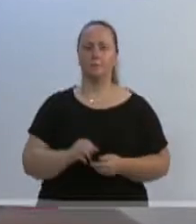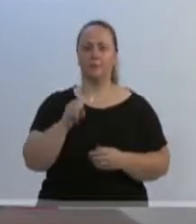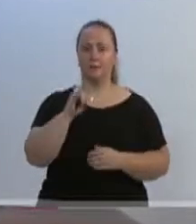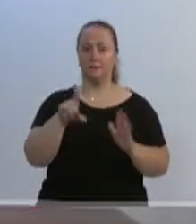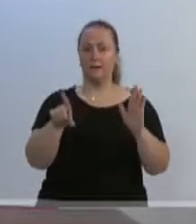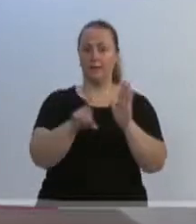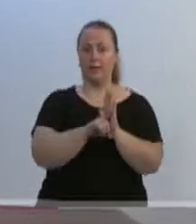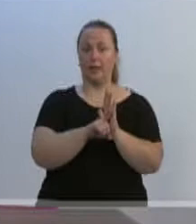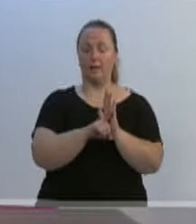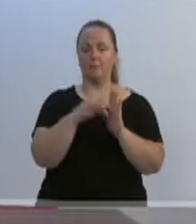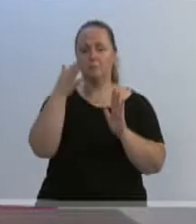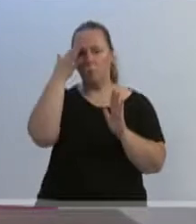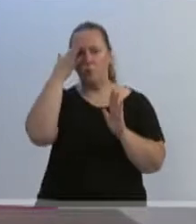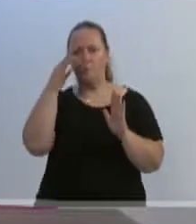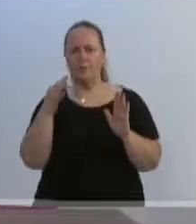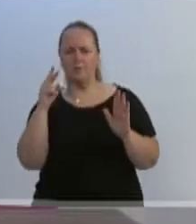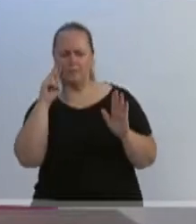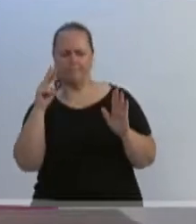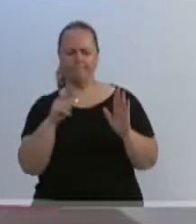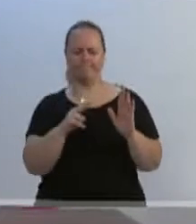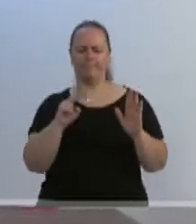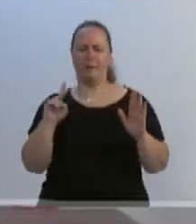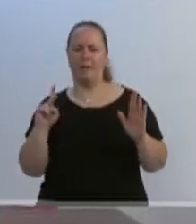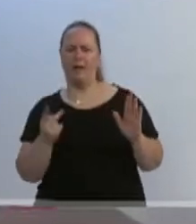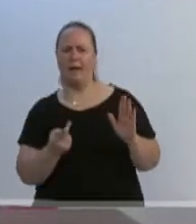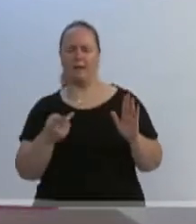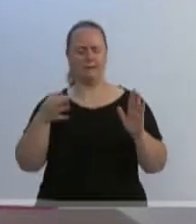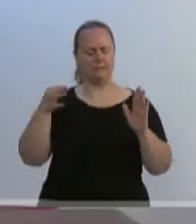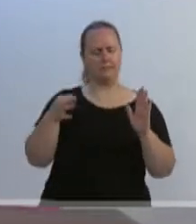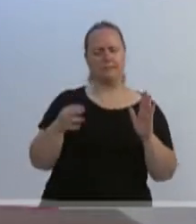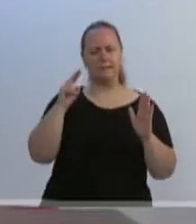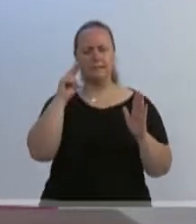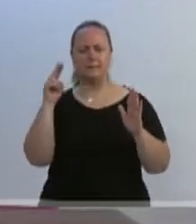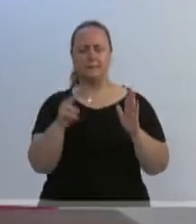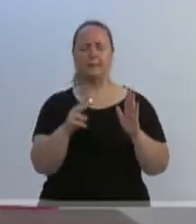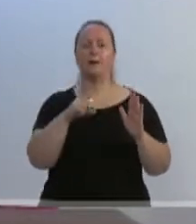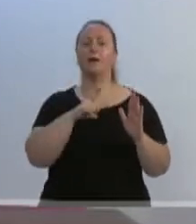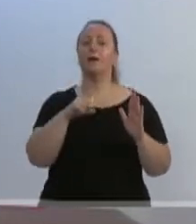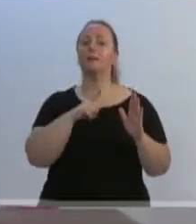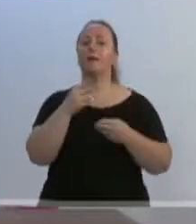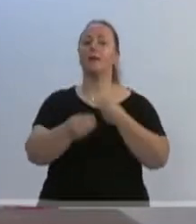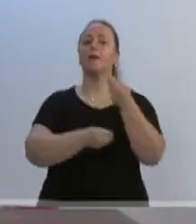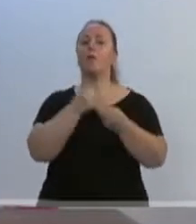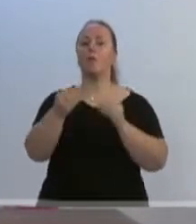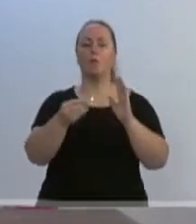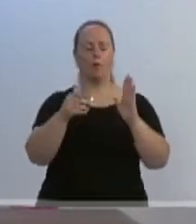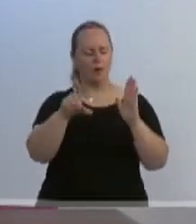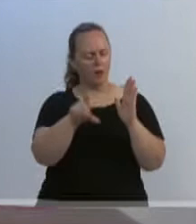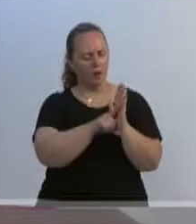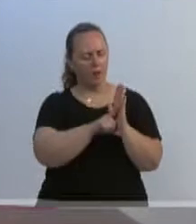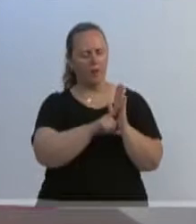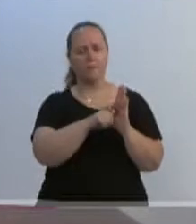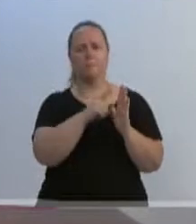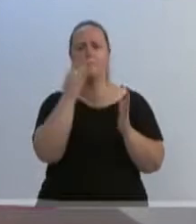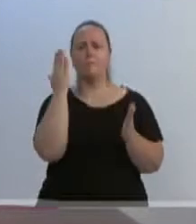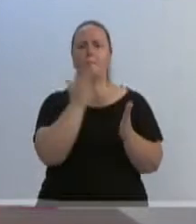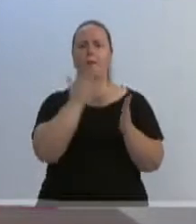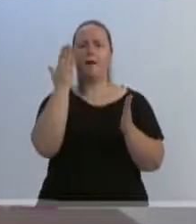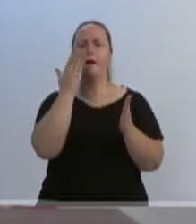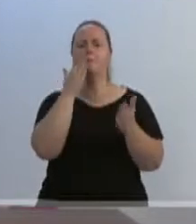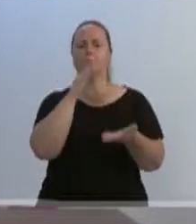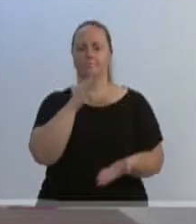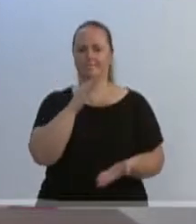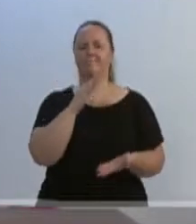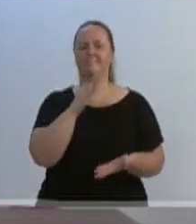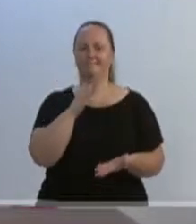está correta, quando alguém entende que a legislação está correta ou não está correta, existem meios legais para derrubar essa legislação. Ninguém passa na beira-rio